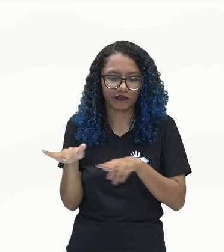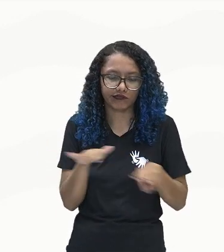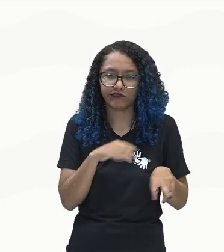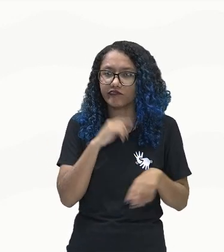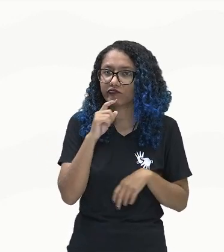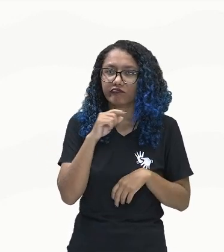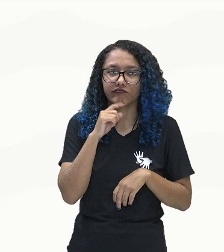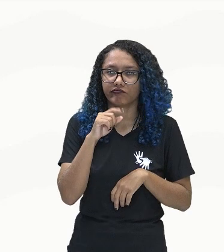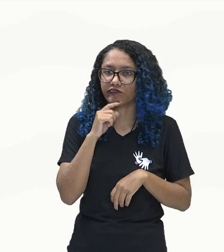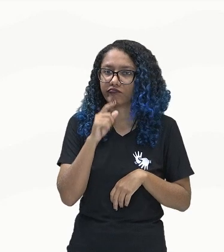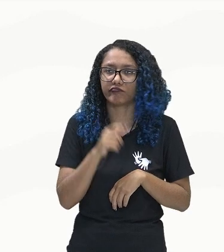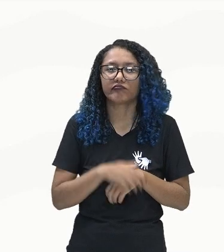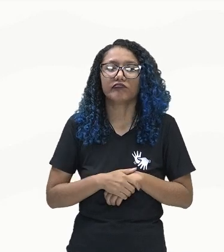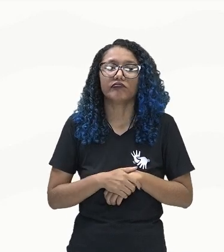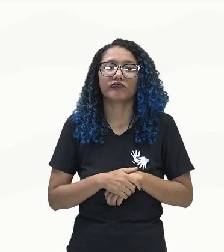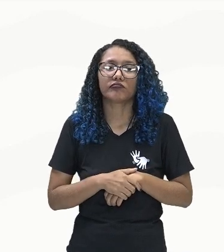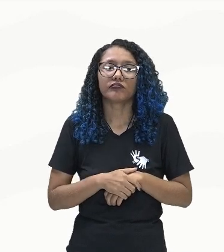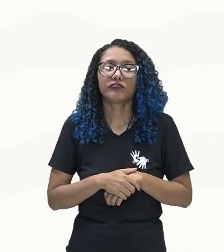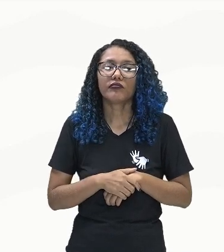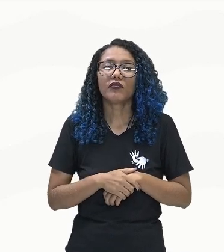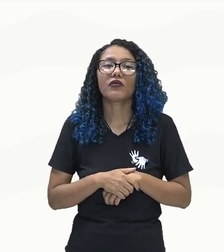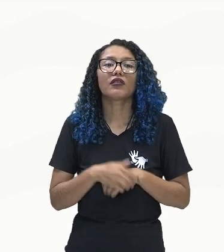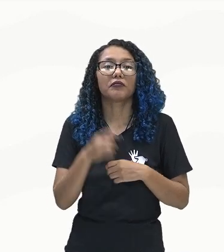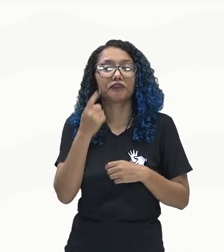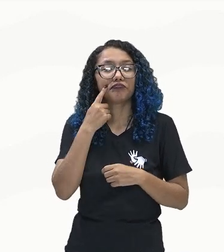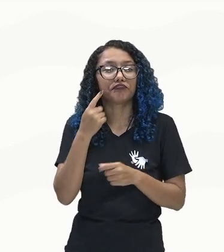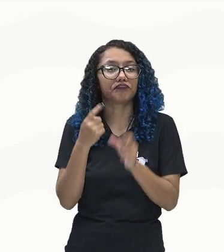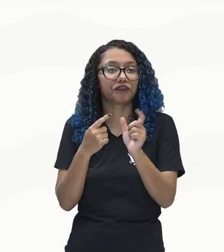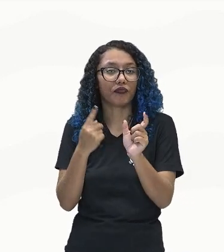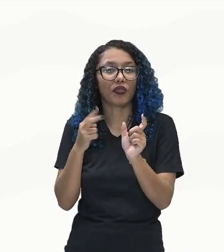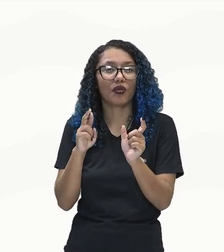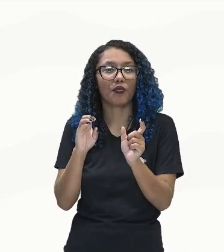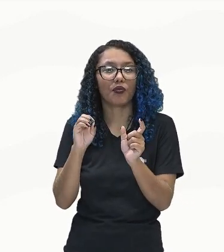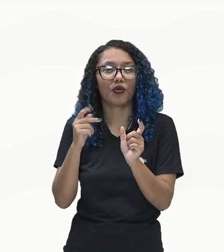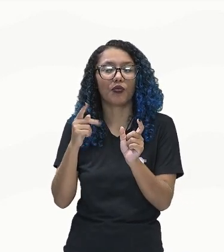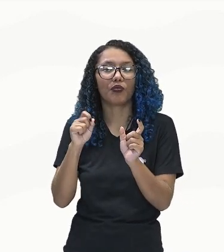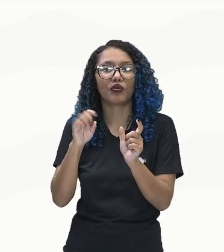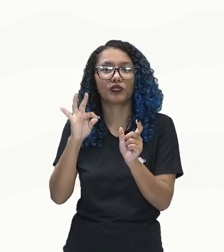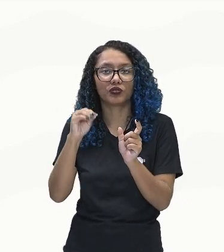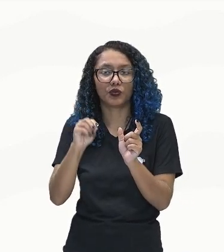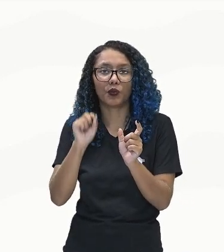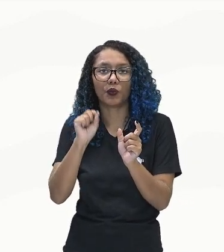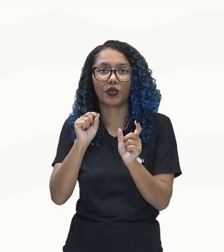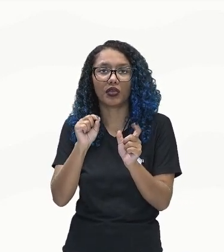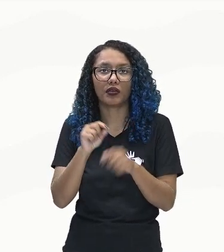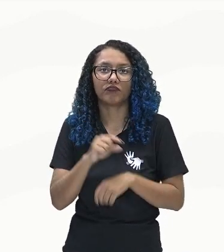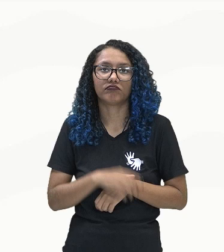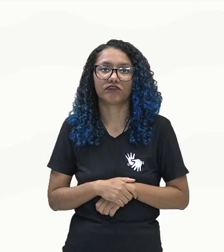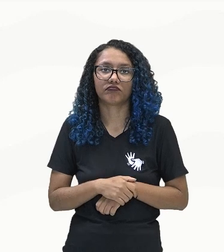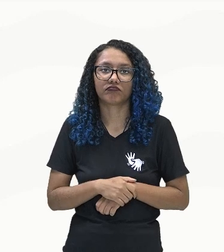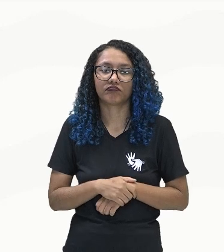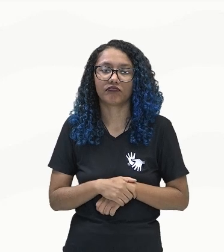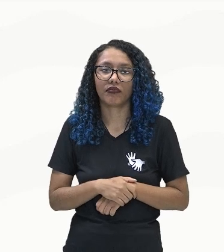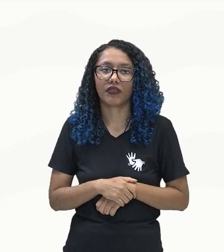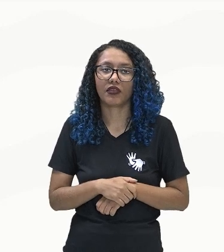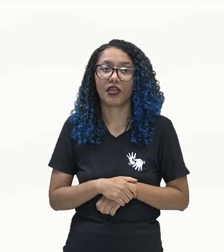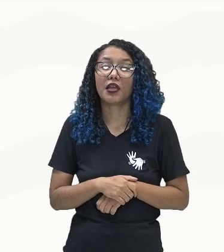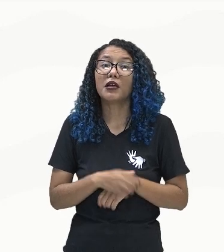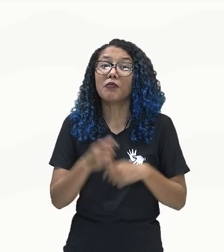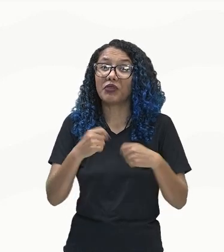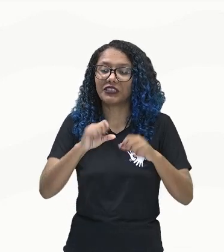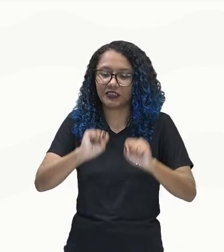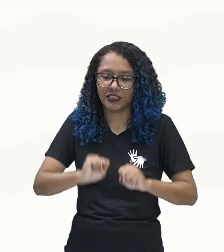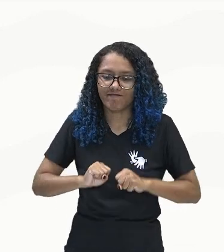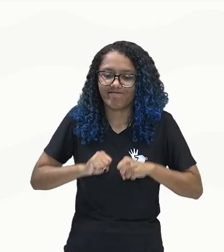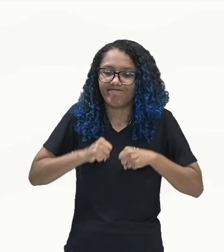de propósito, a gente está falando de algo que é realmente grande, algo que precisa de uma demanda de energia muito